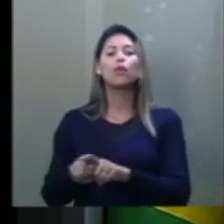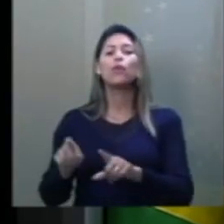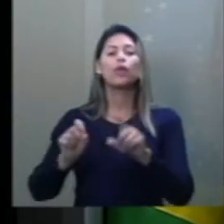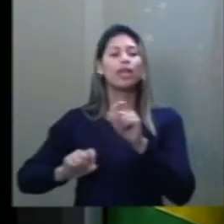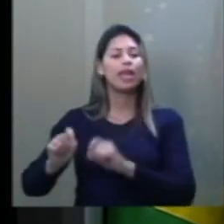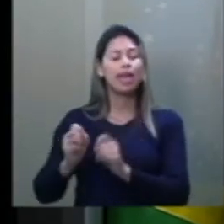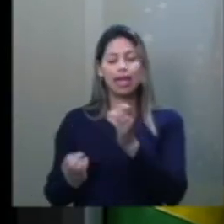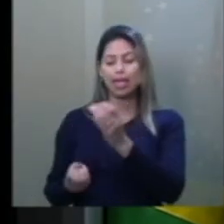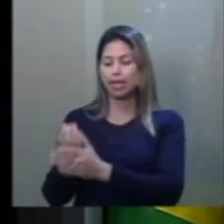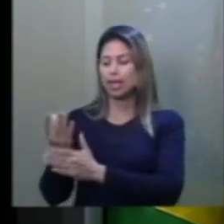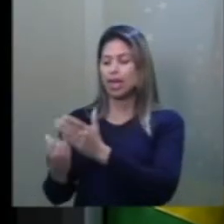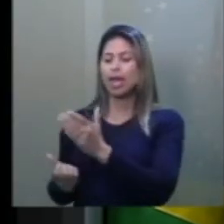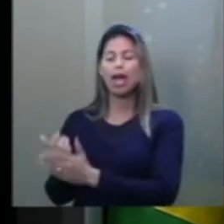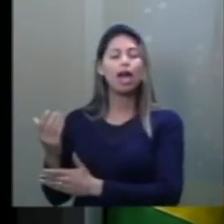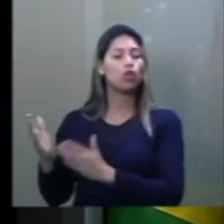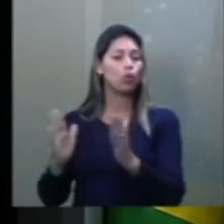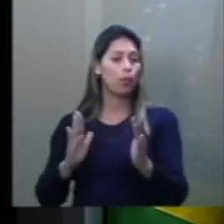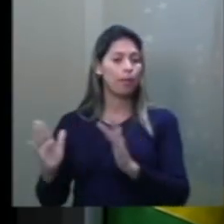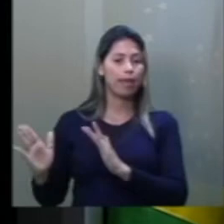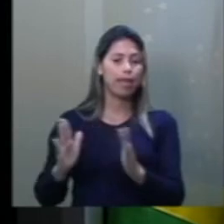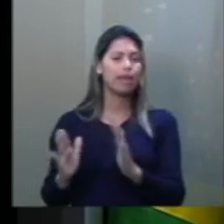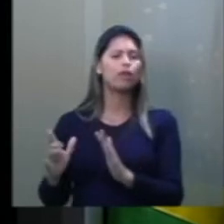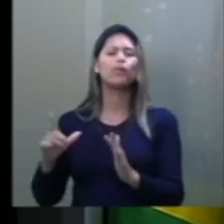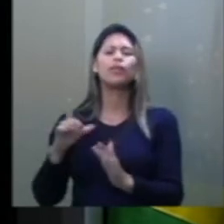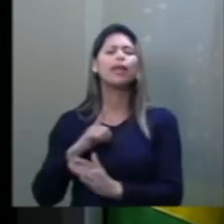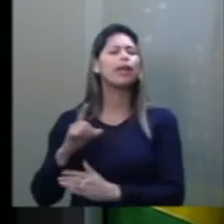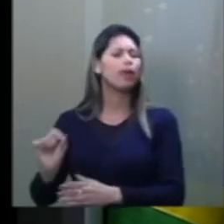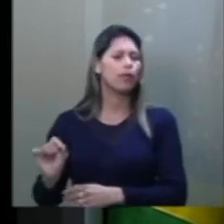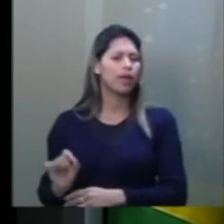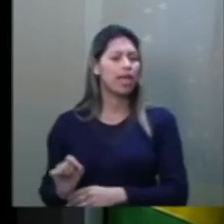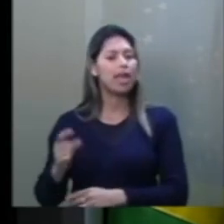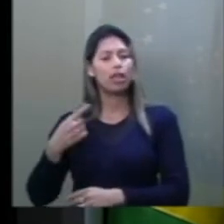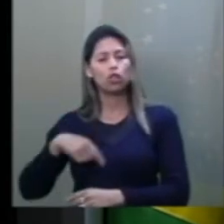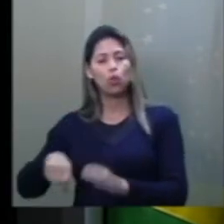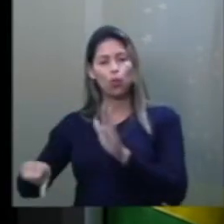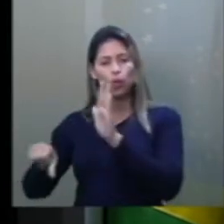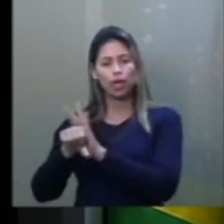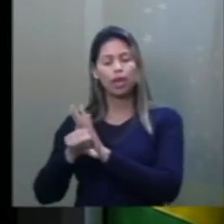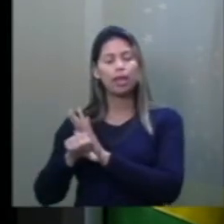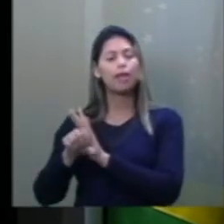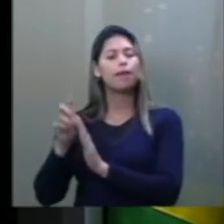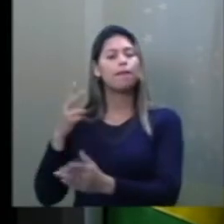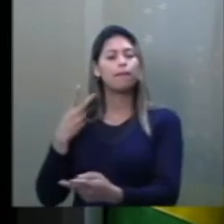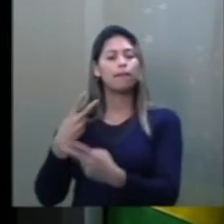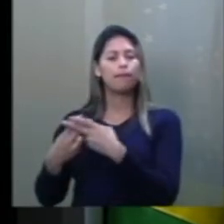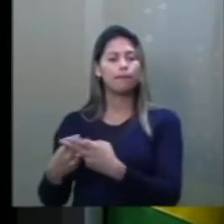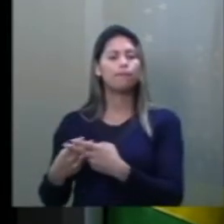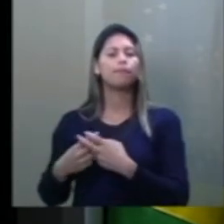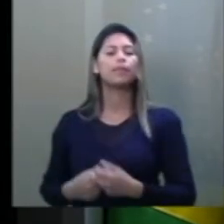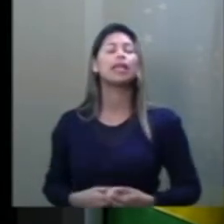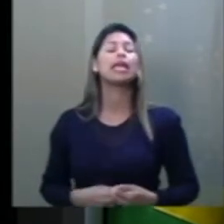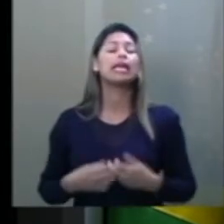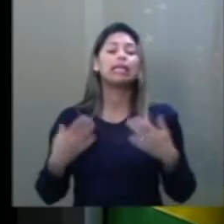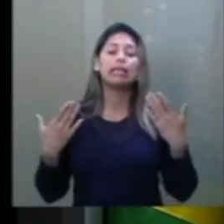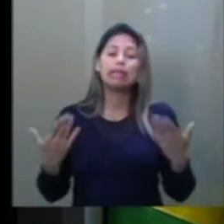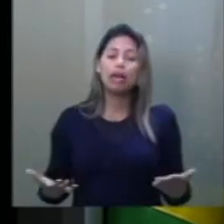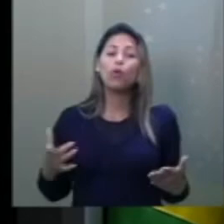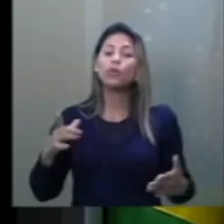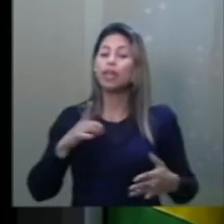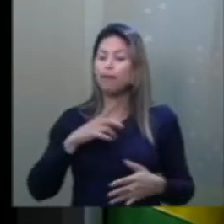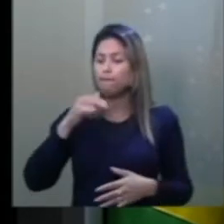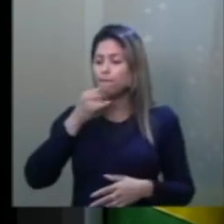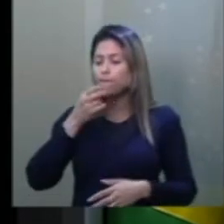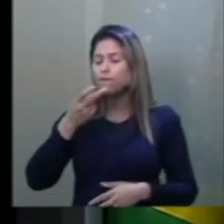criando um ciclo de ações que asfixiam o crime organizado. E por falar nos servidores,